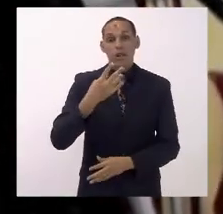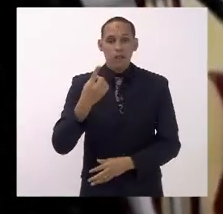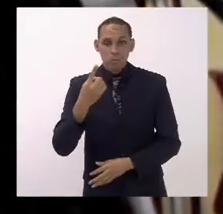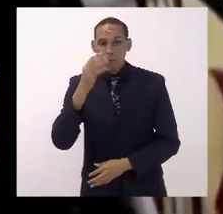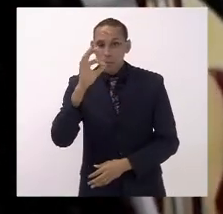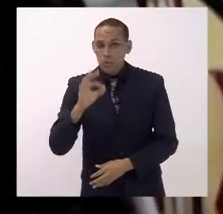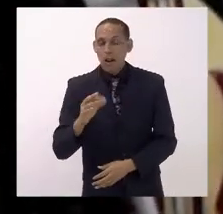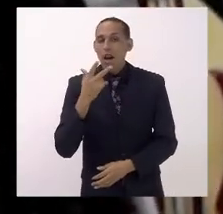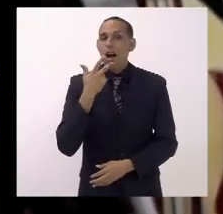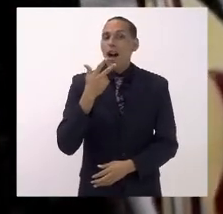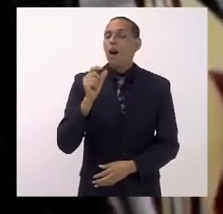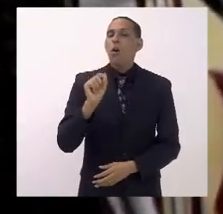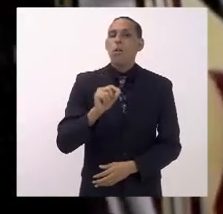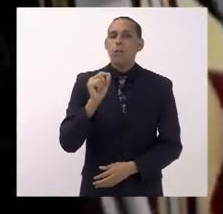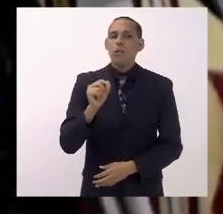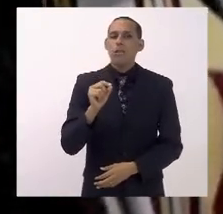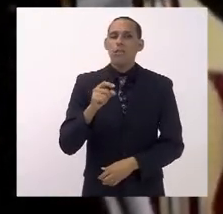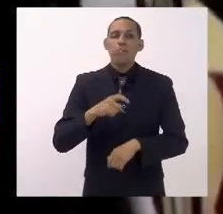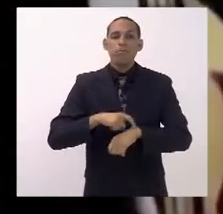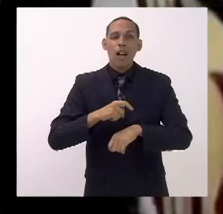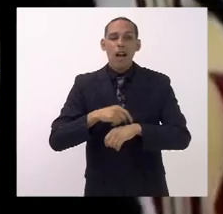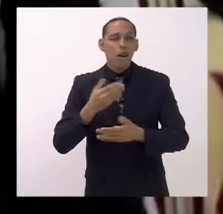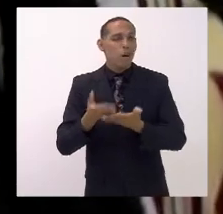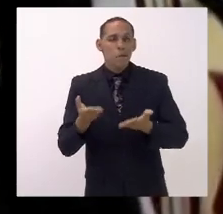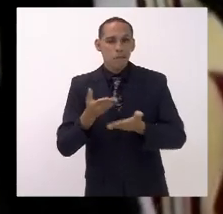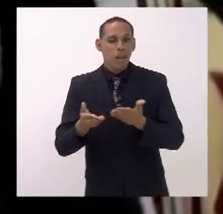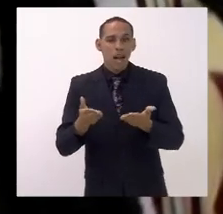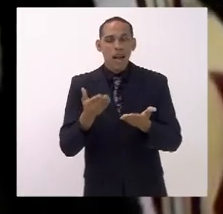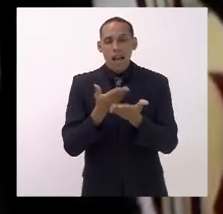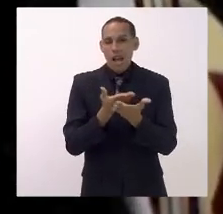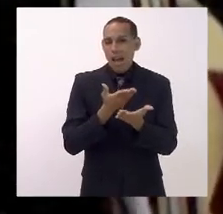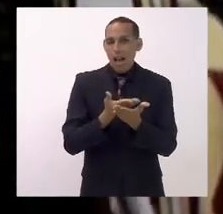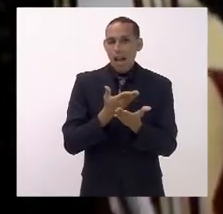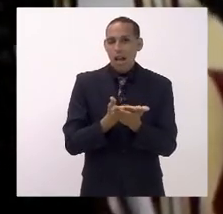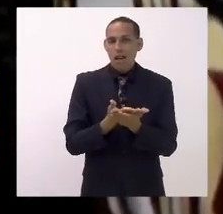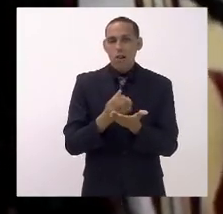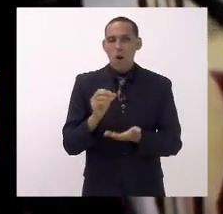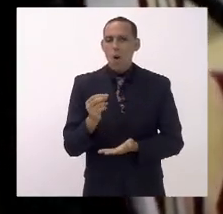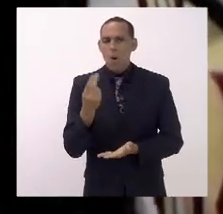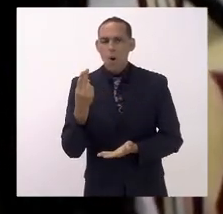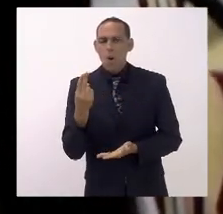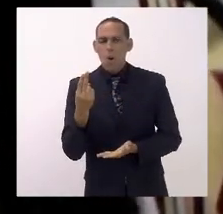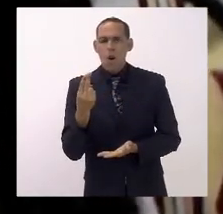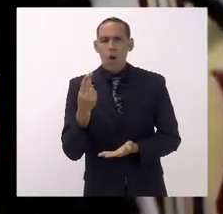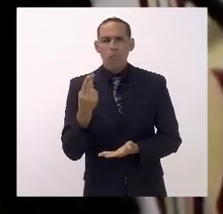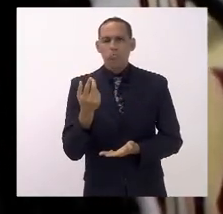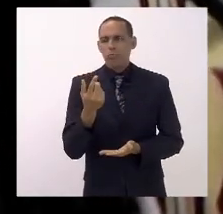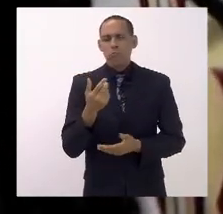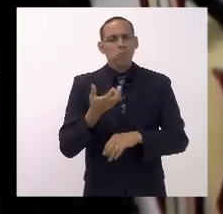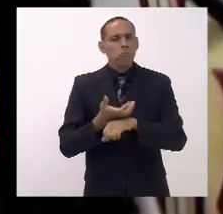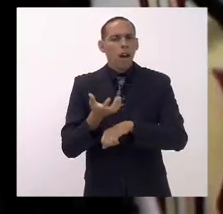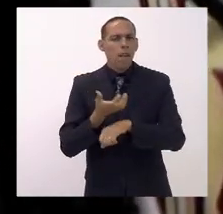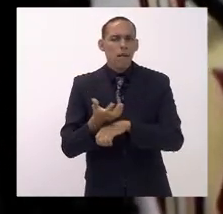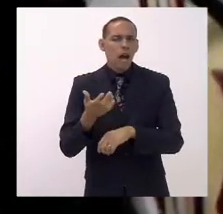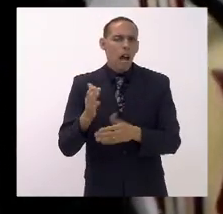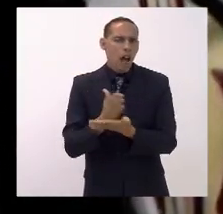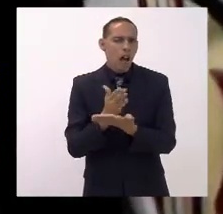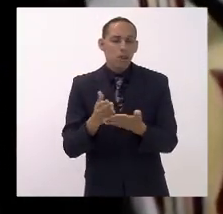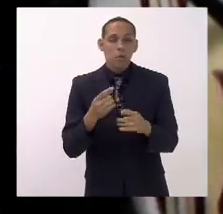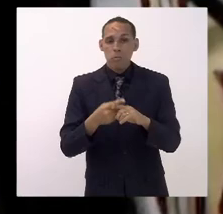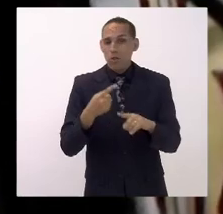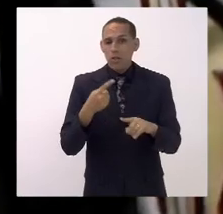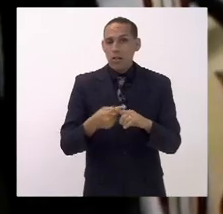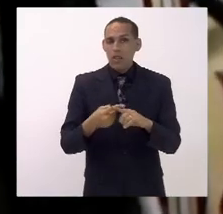41% dizem perder tempo de aula, né, ou de alguma disciplina por uma questão